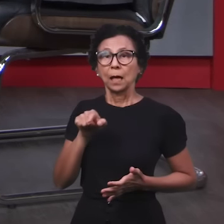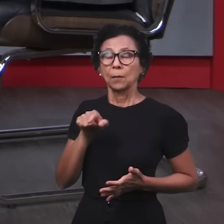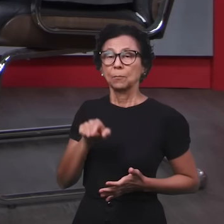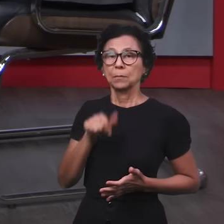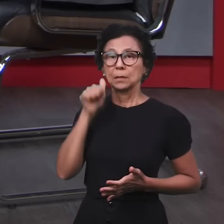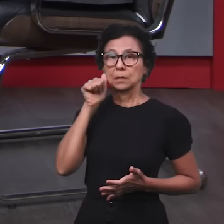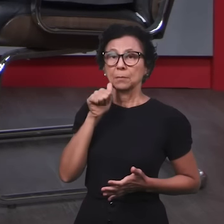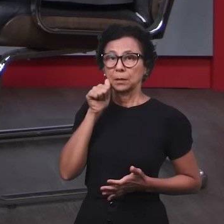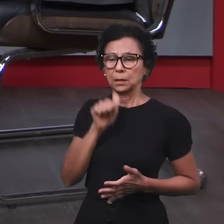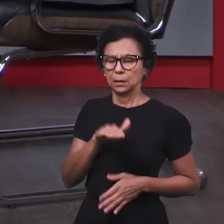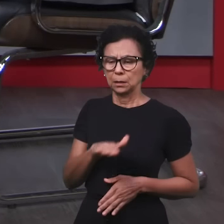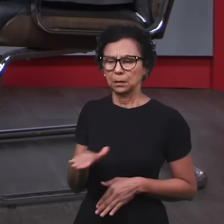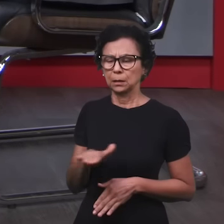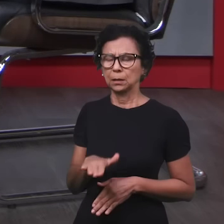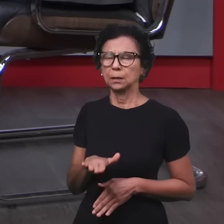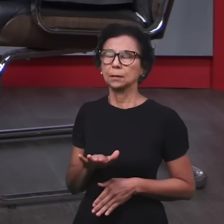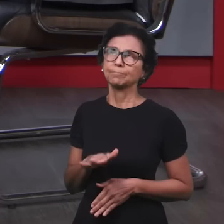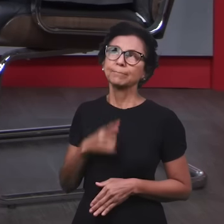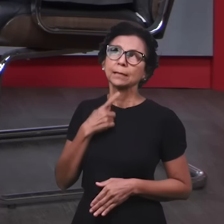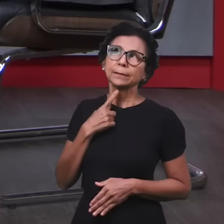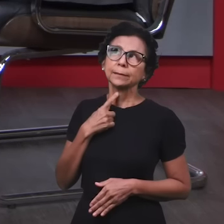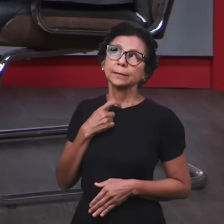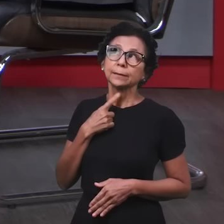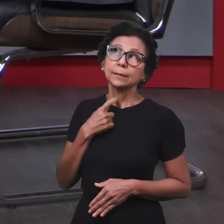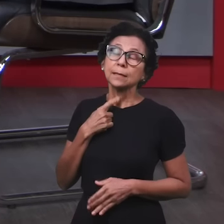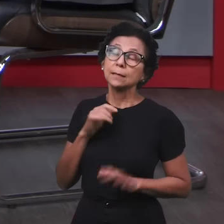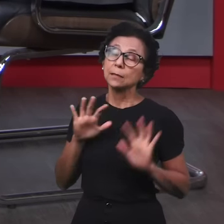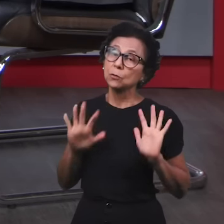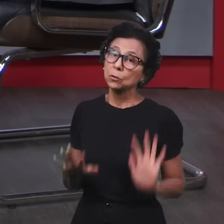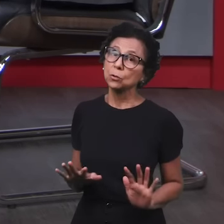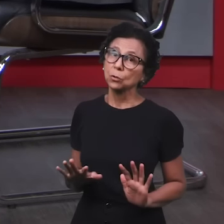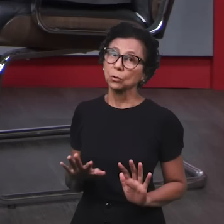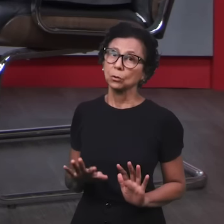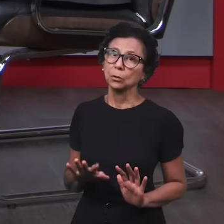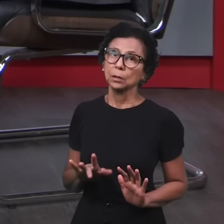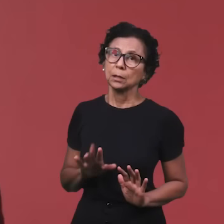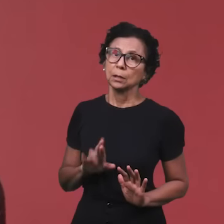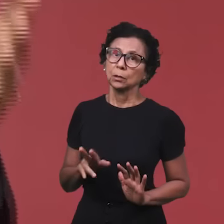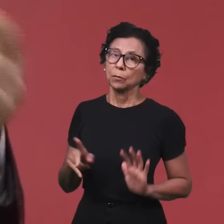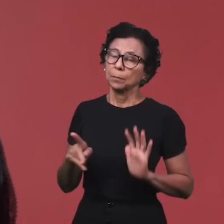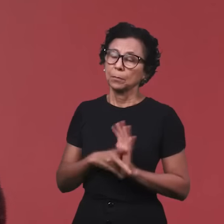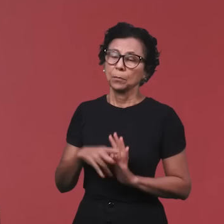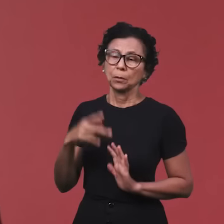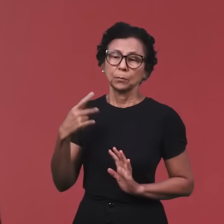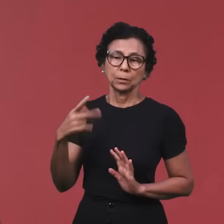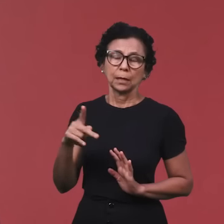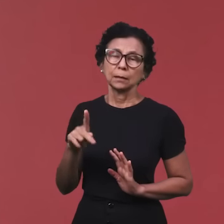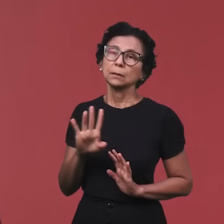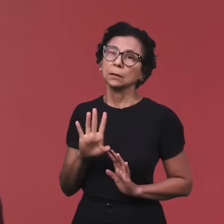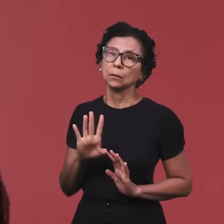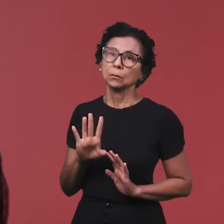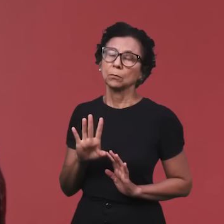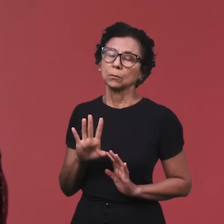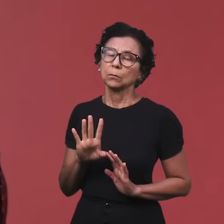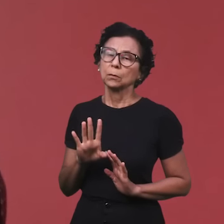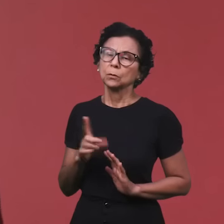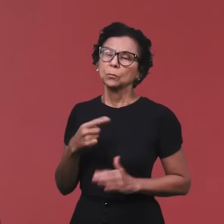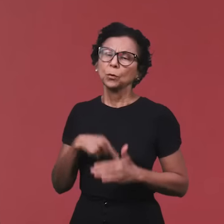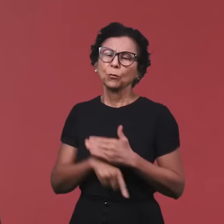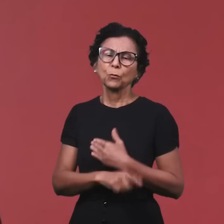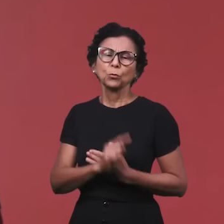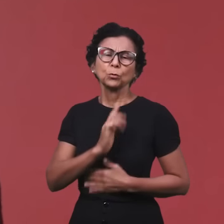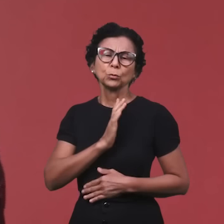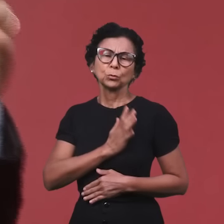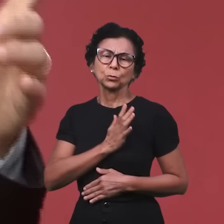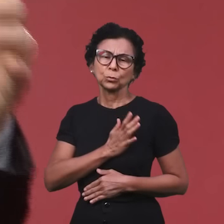do coração dela, que assim, de uma expressão apenas da coisa que estava dos seus lábios, mas saiu do coração. Quem dera